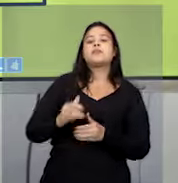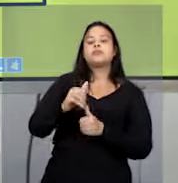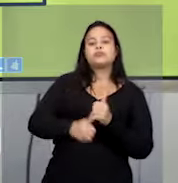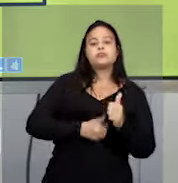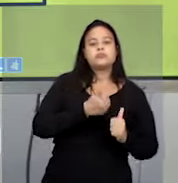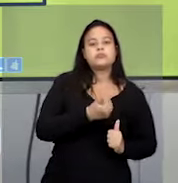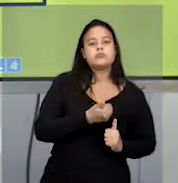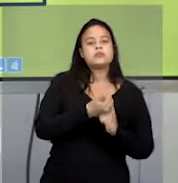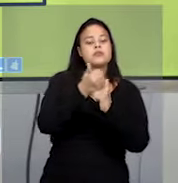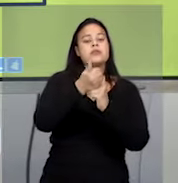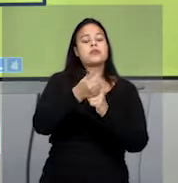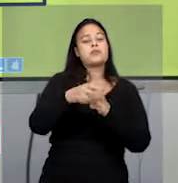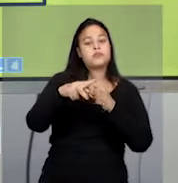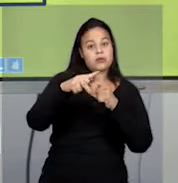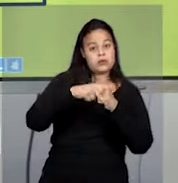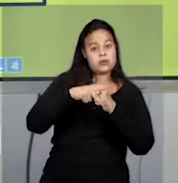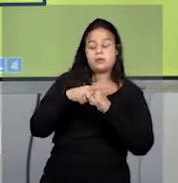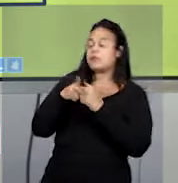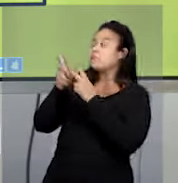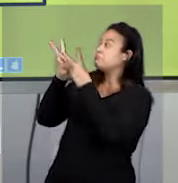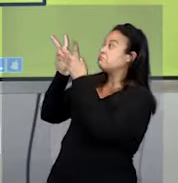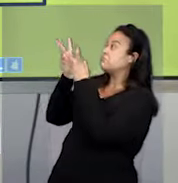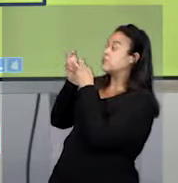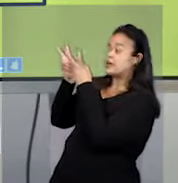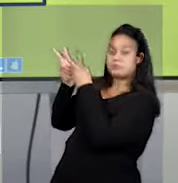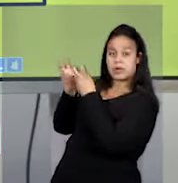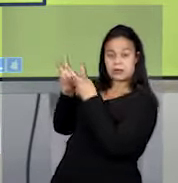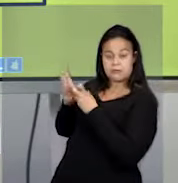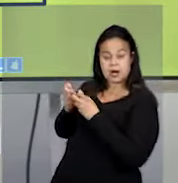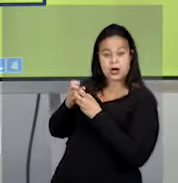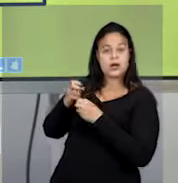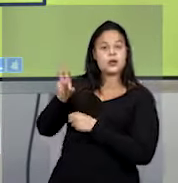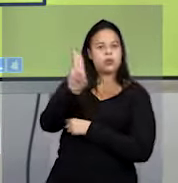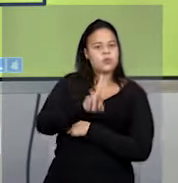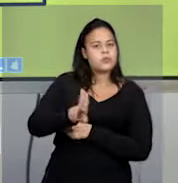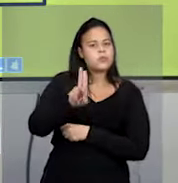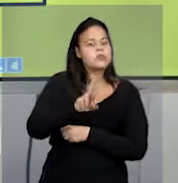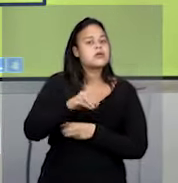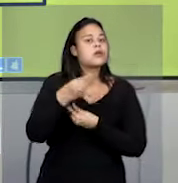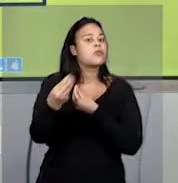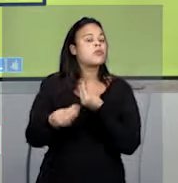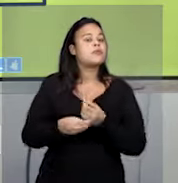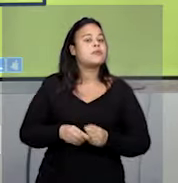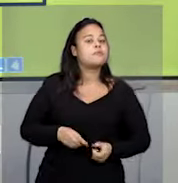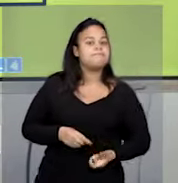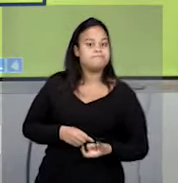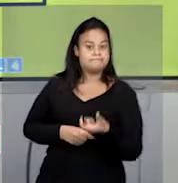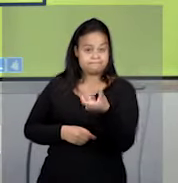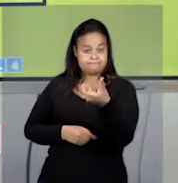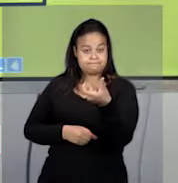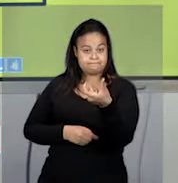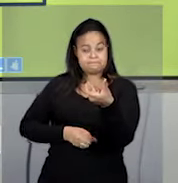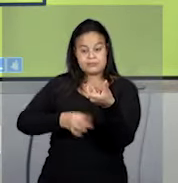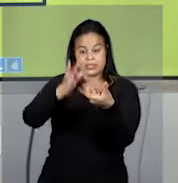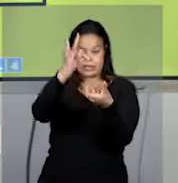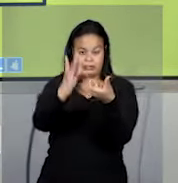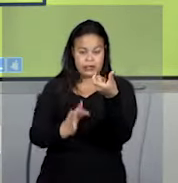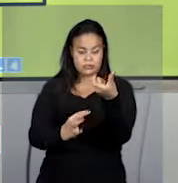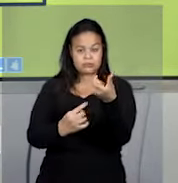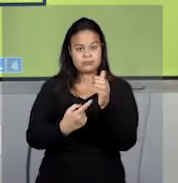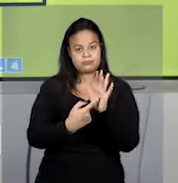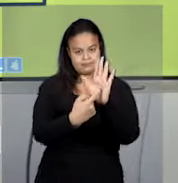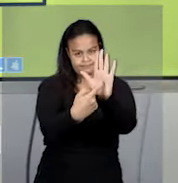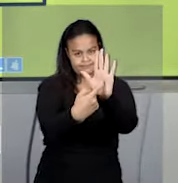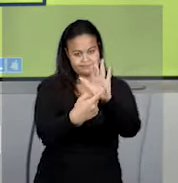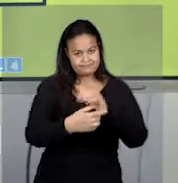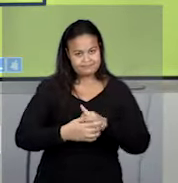pronomes, nós vamos ver que os pronomes atuam referindo ao que o texto já apresentou.